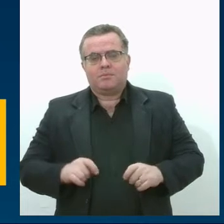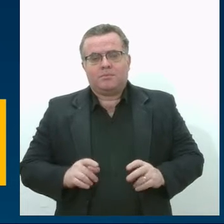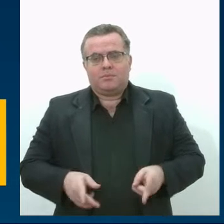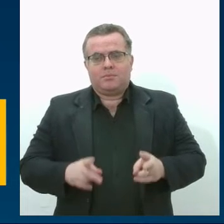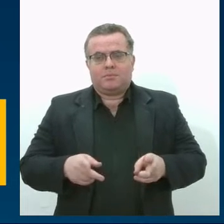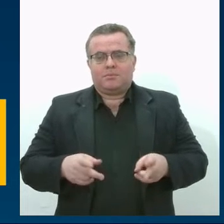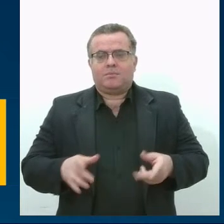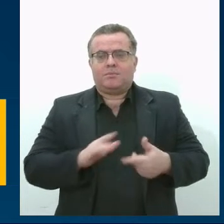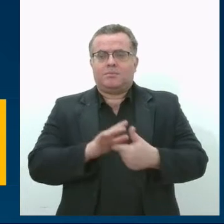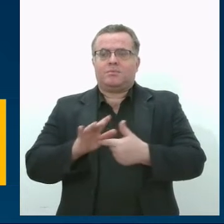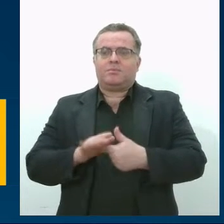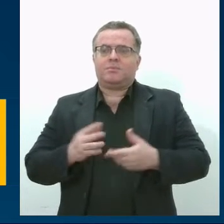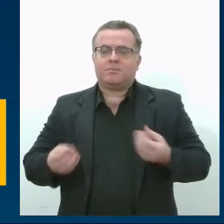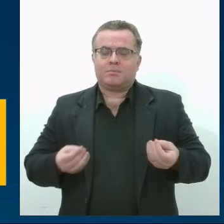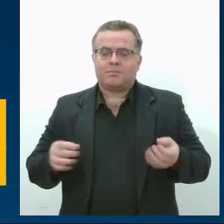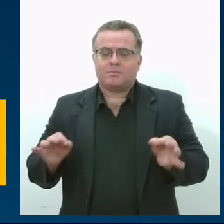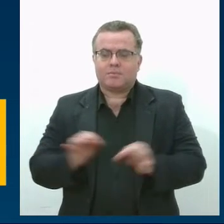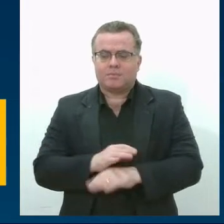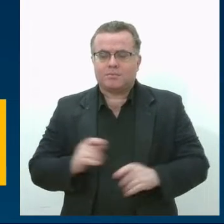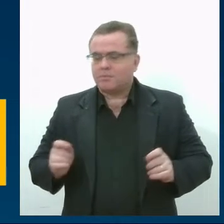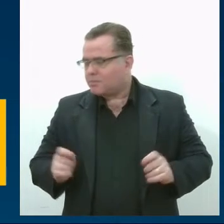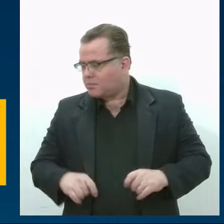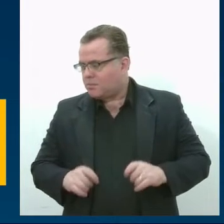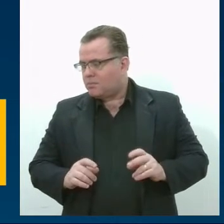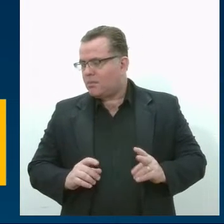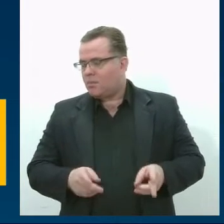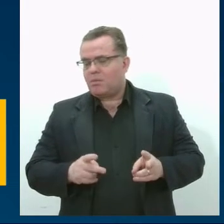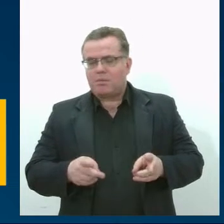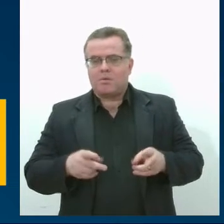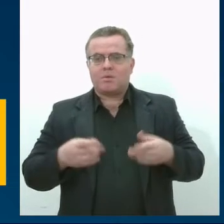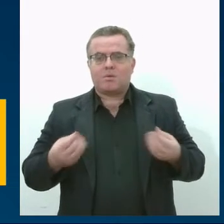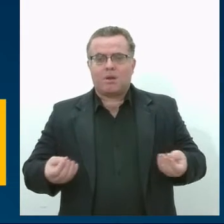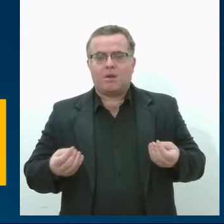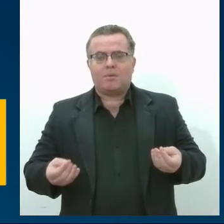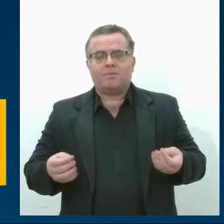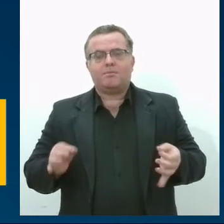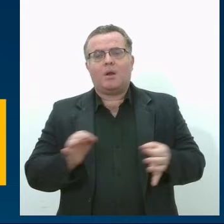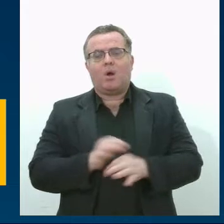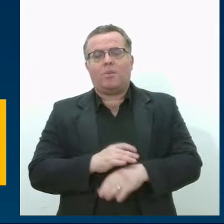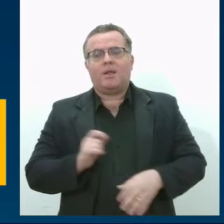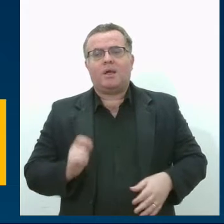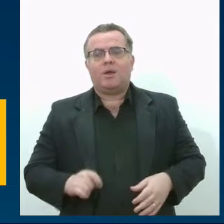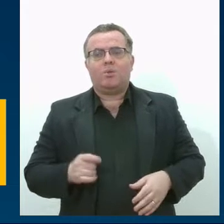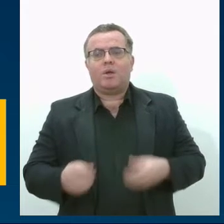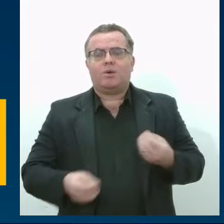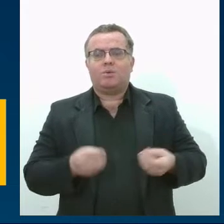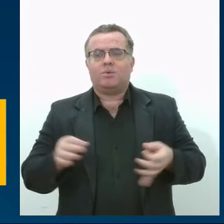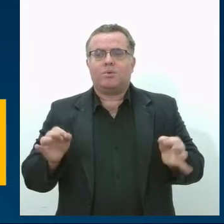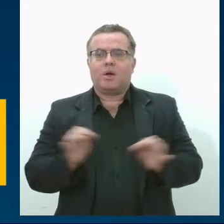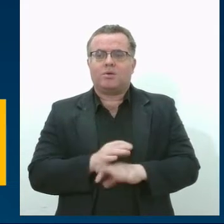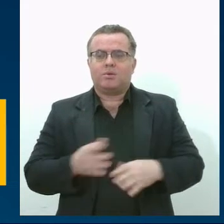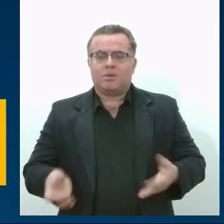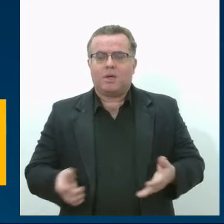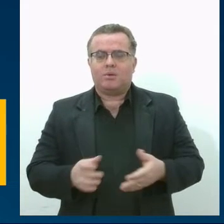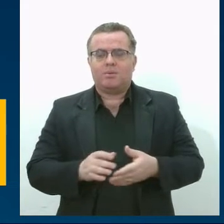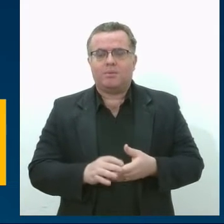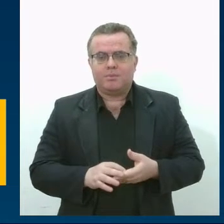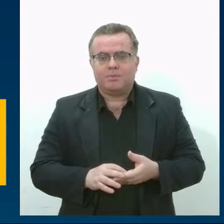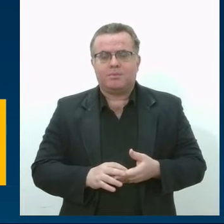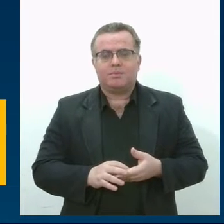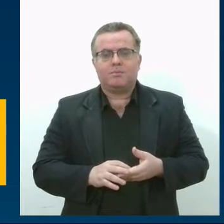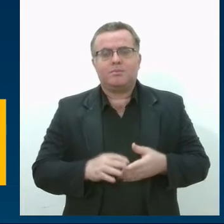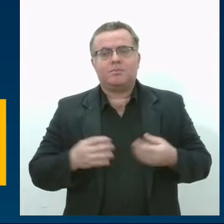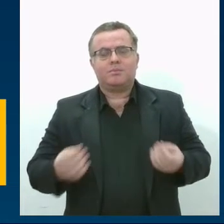de focos de mosquito em depósitos de armazenamento de água, aquelas lavanderias, caixas d'água, tonéis,